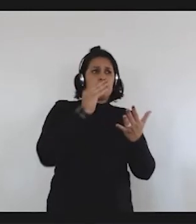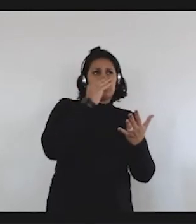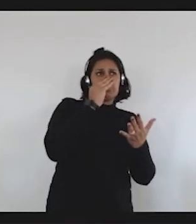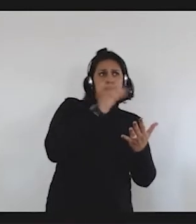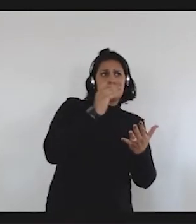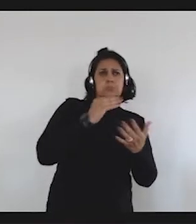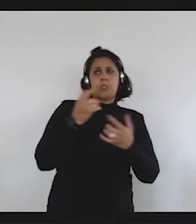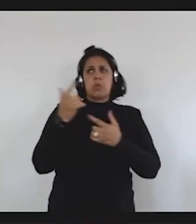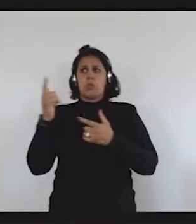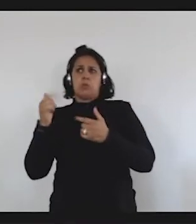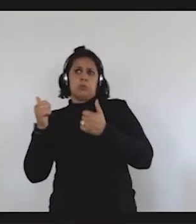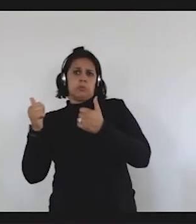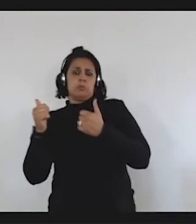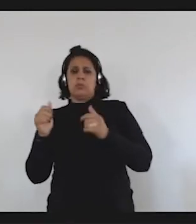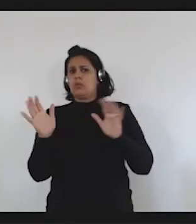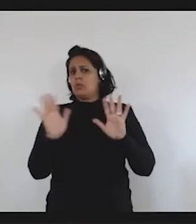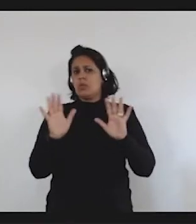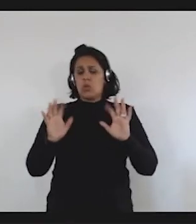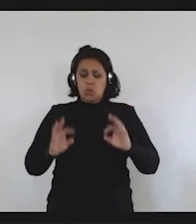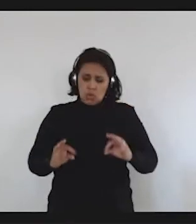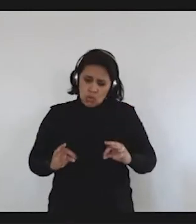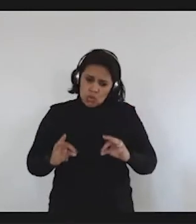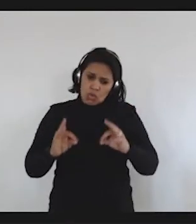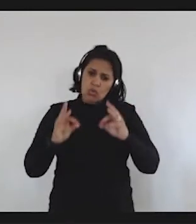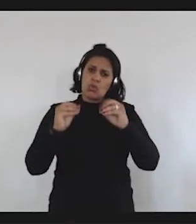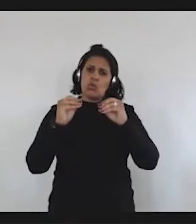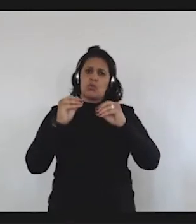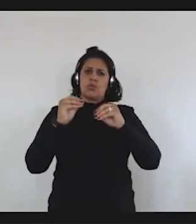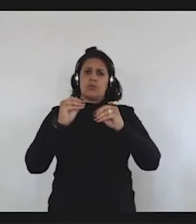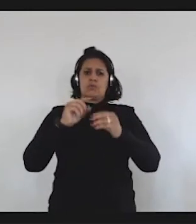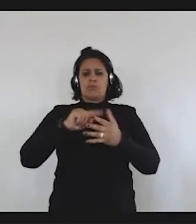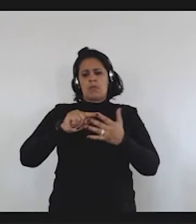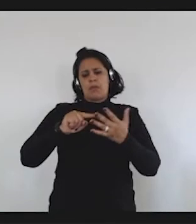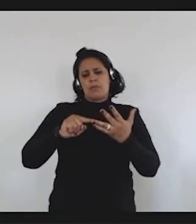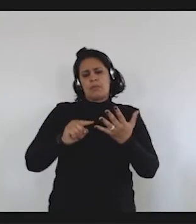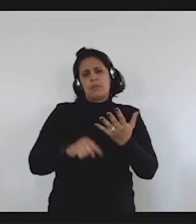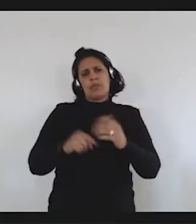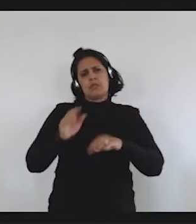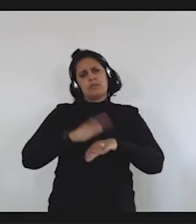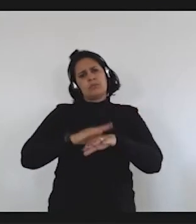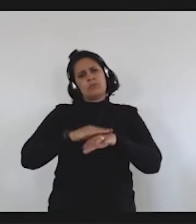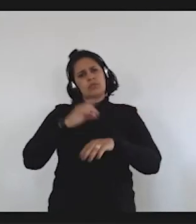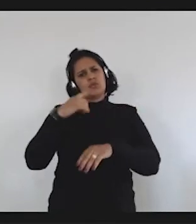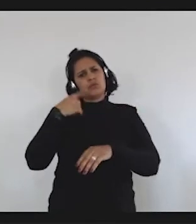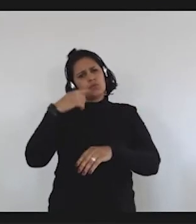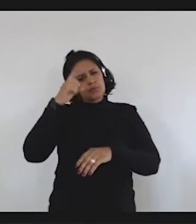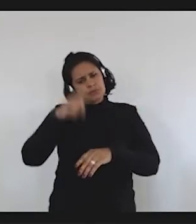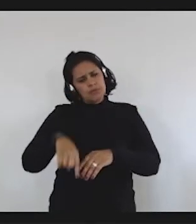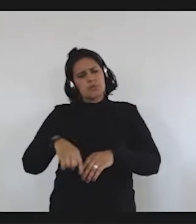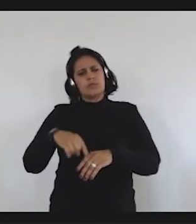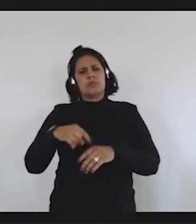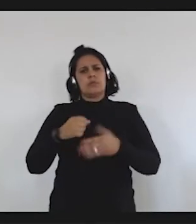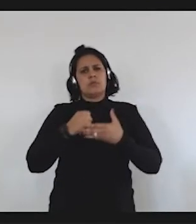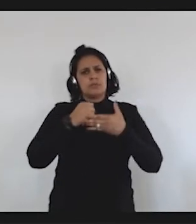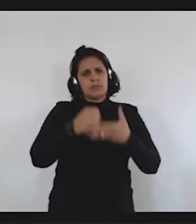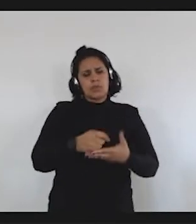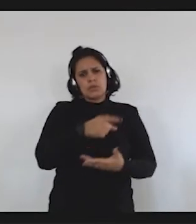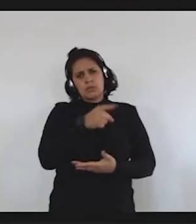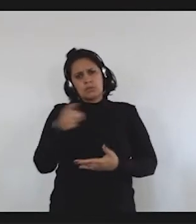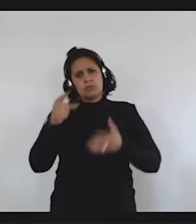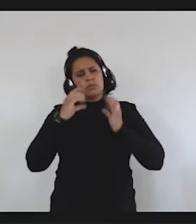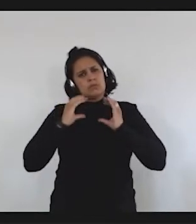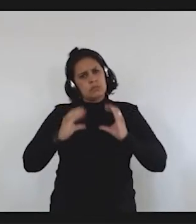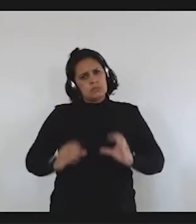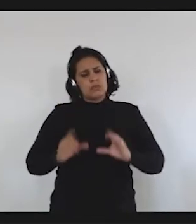prerrogativas, absolutamente todas as prerrogativas, servem ao cidadão, servem ao indivíduo, servem à